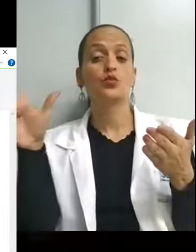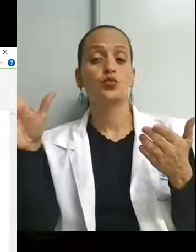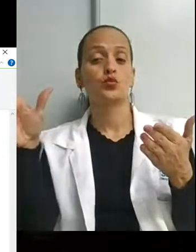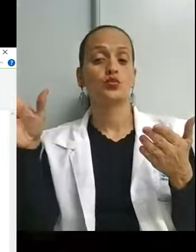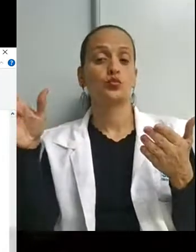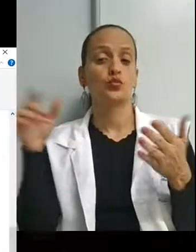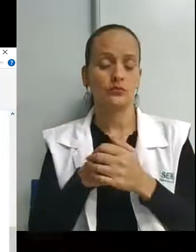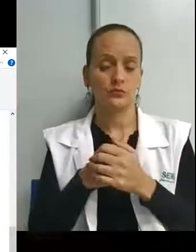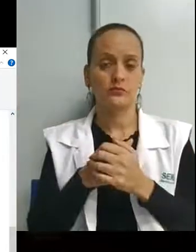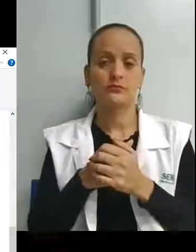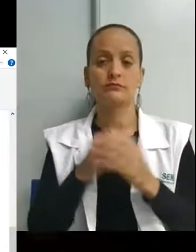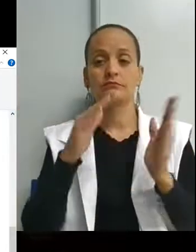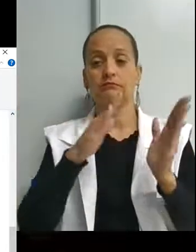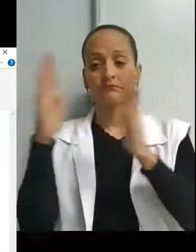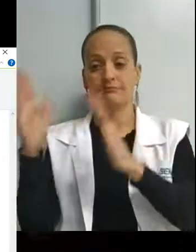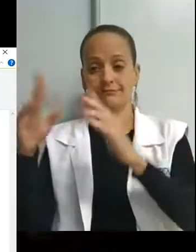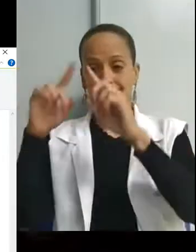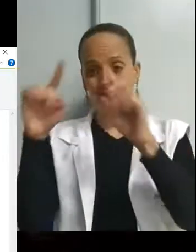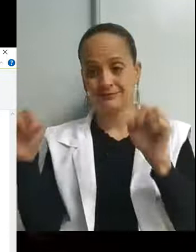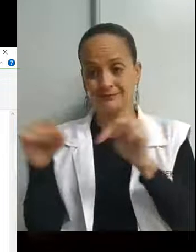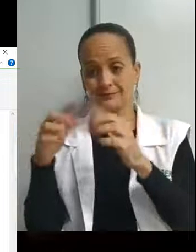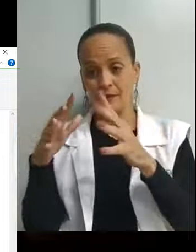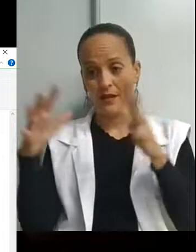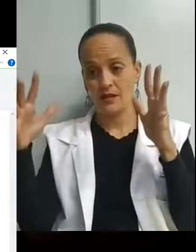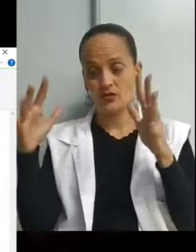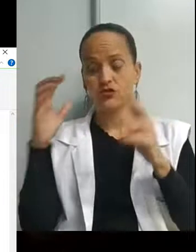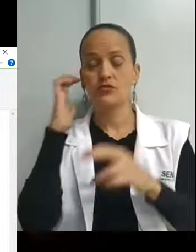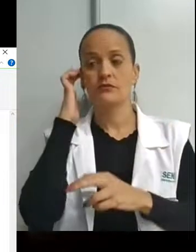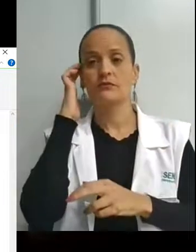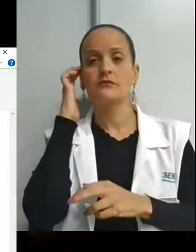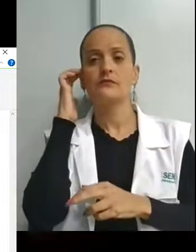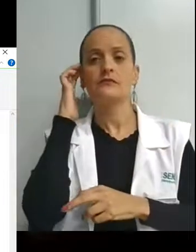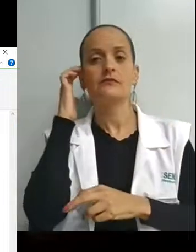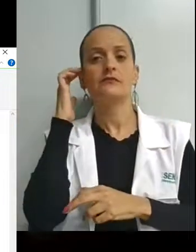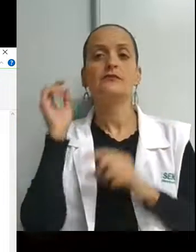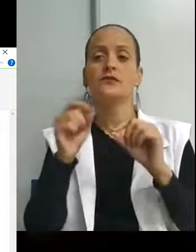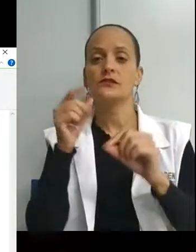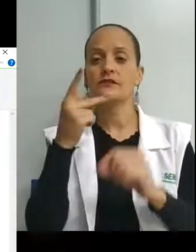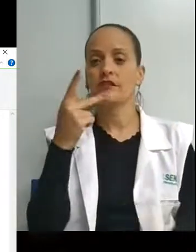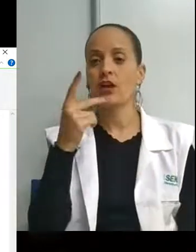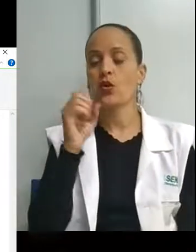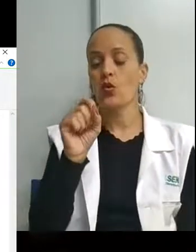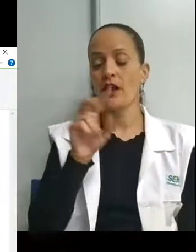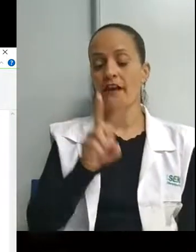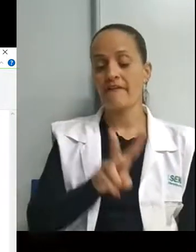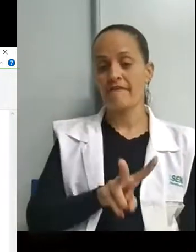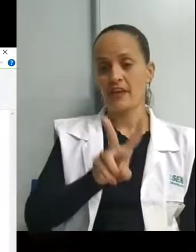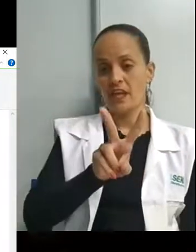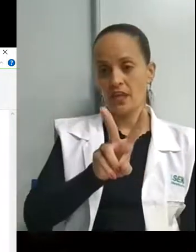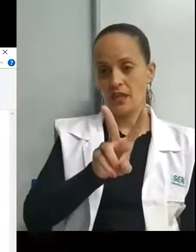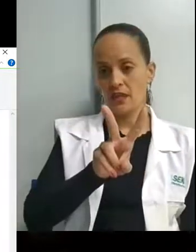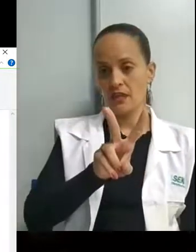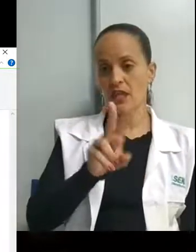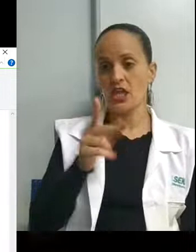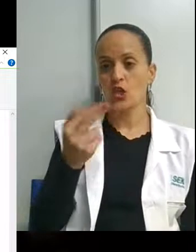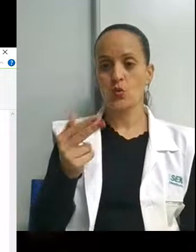Desse triângulo aqui, ó, o que eu tenho? Que a tensão, ela é igual ao quê? A